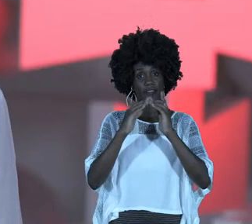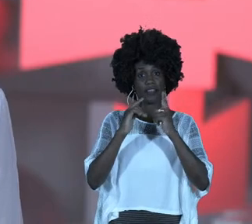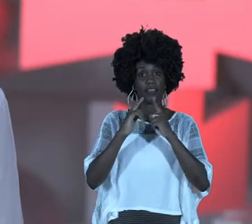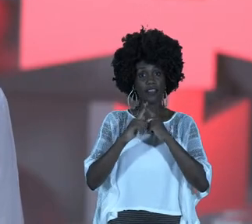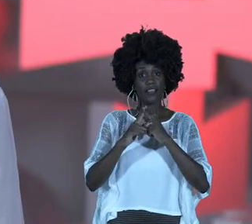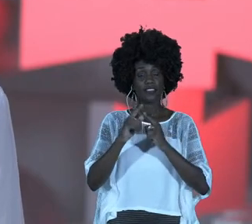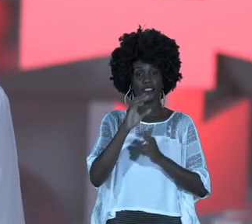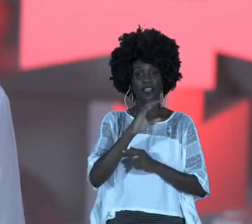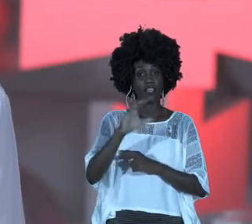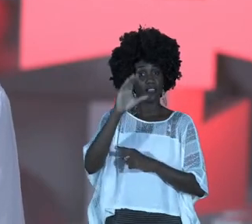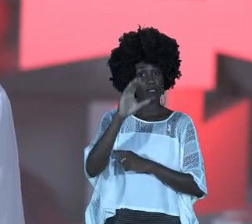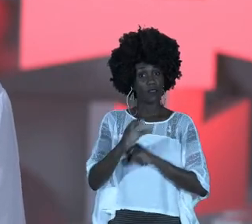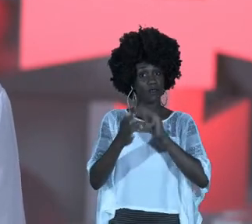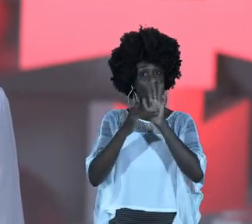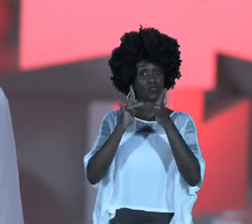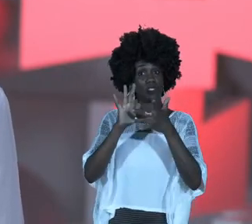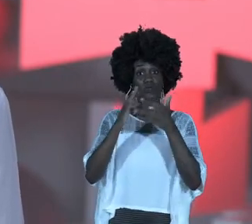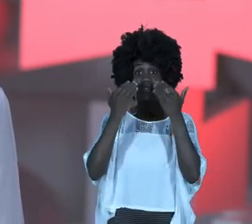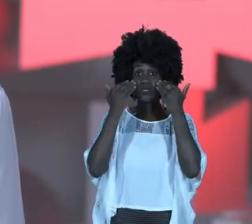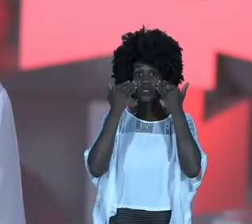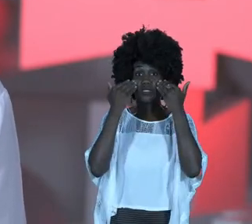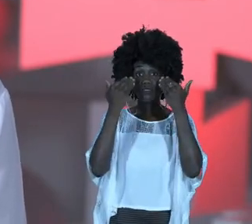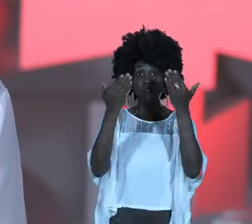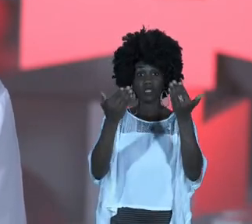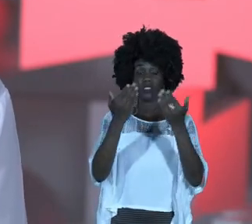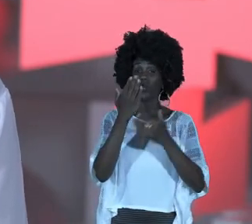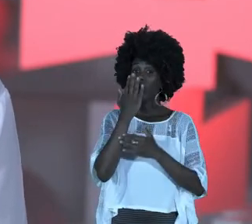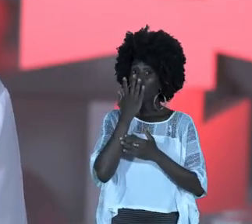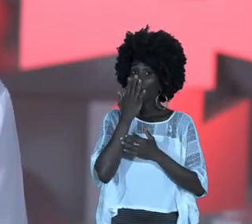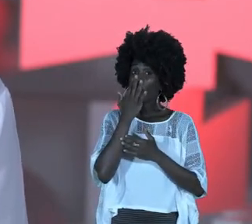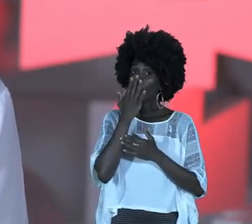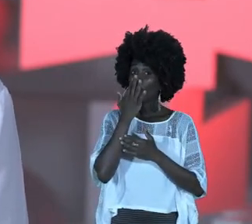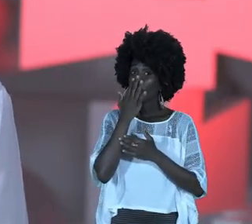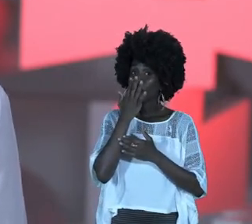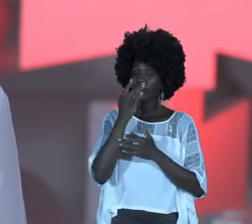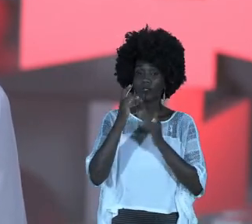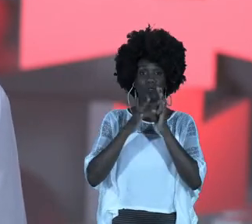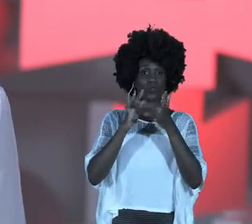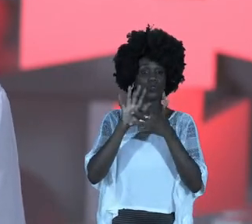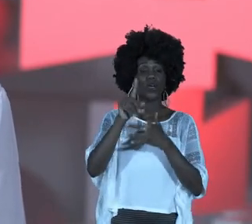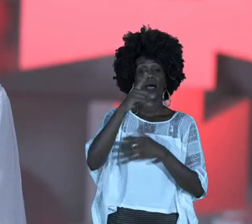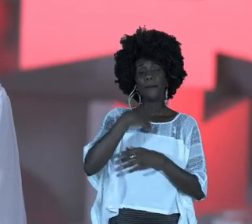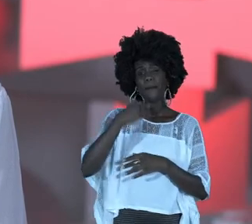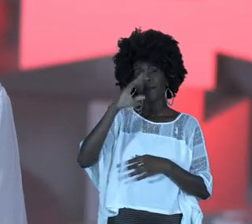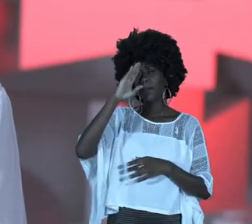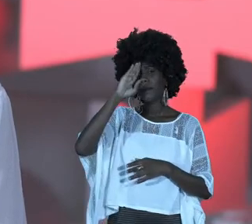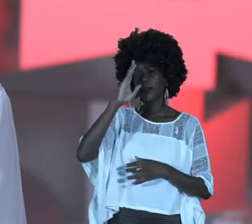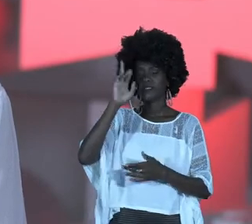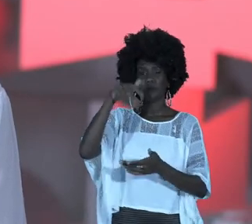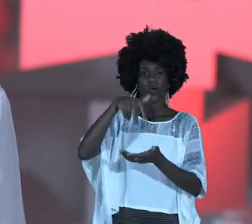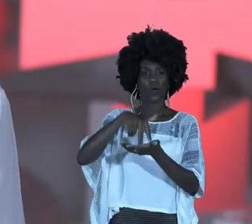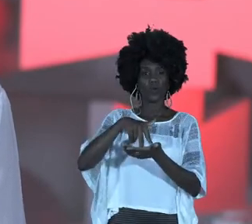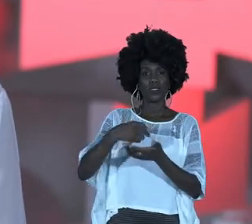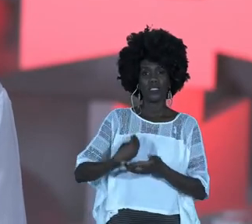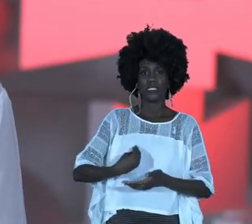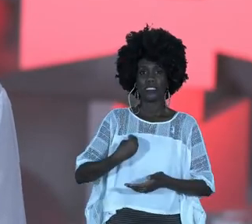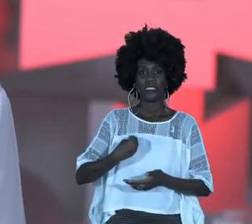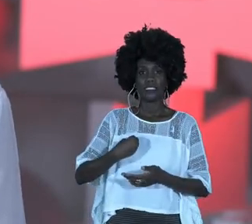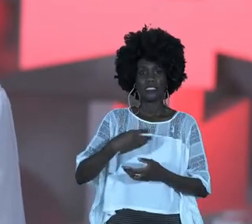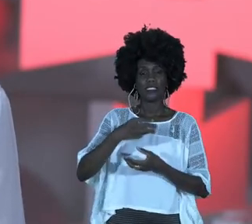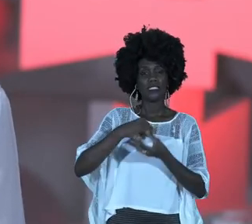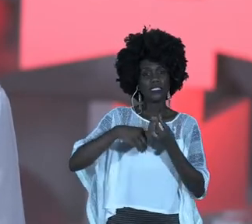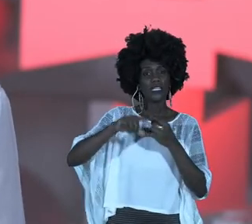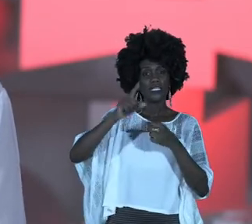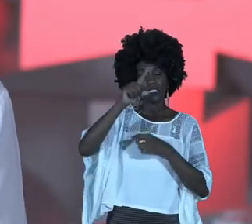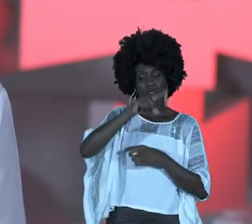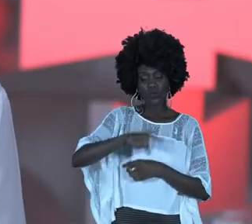Jesus de frente, muito colorido. Como figura principal, ela está no centro, ela está dentro de uma